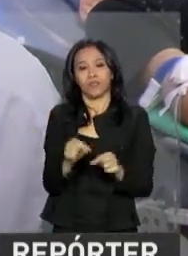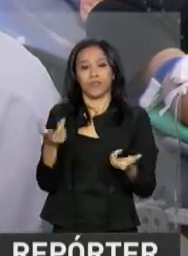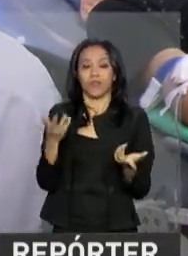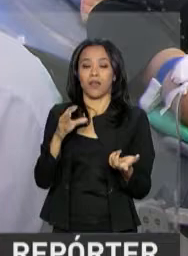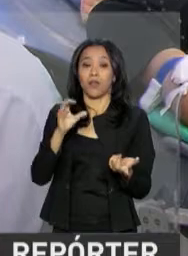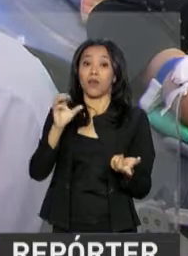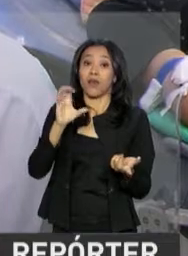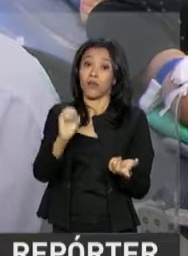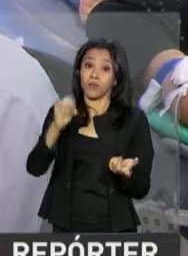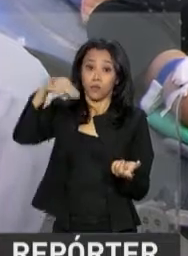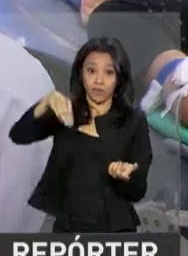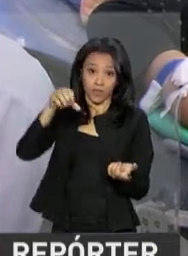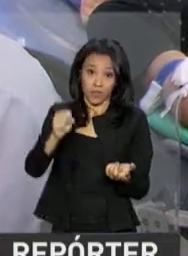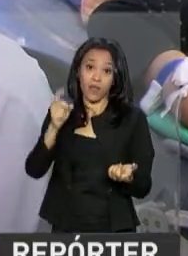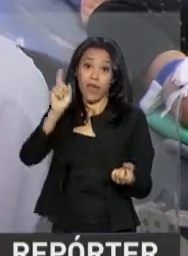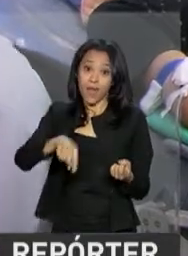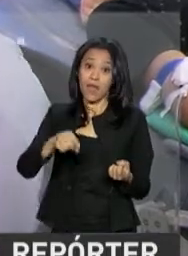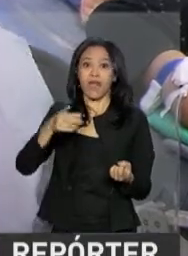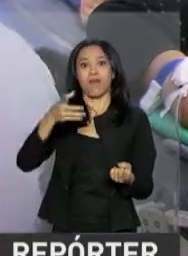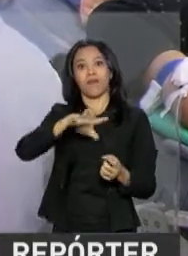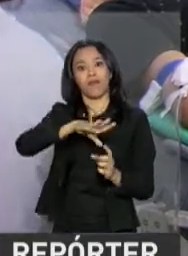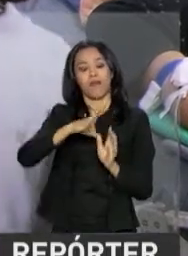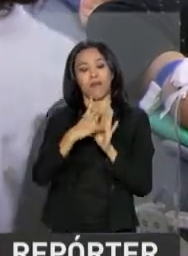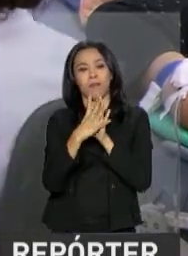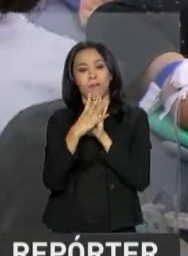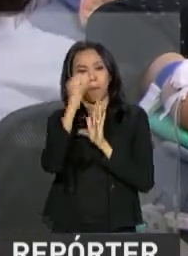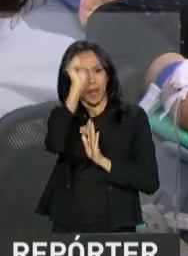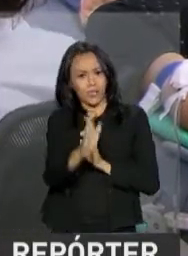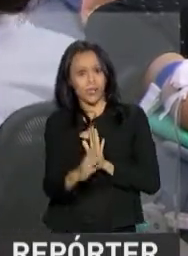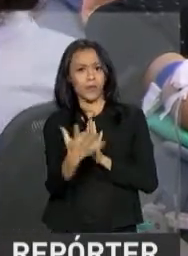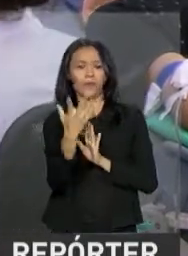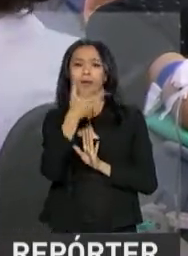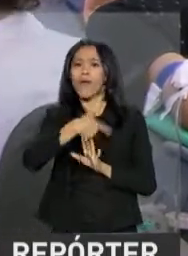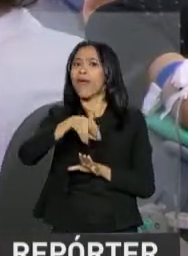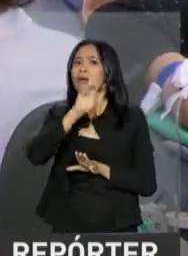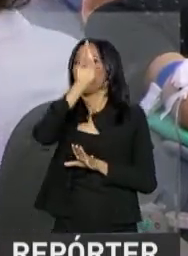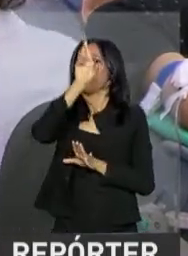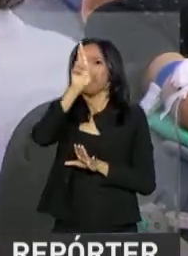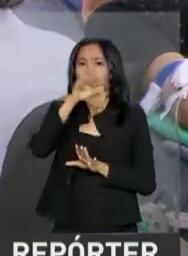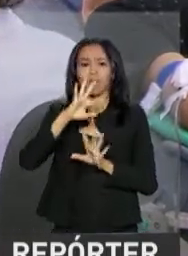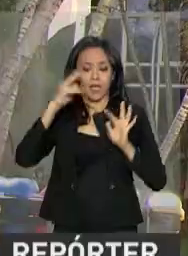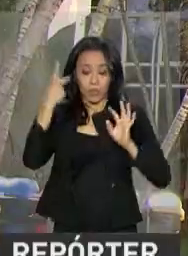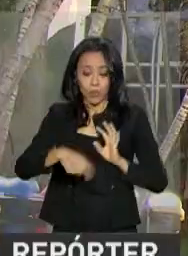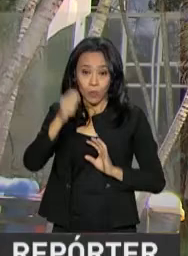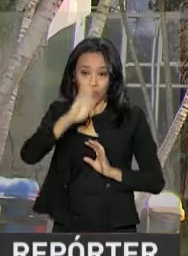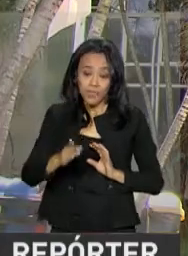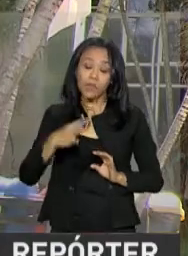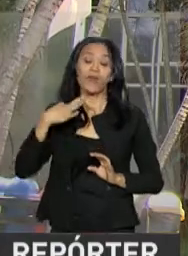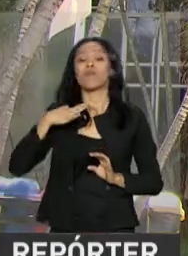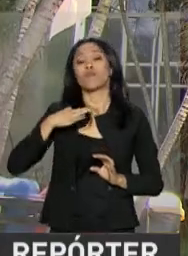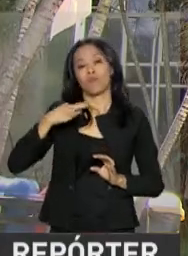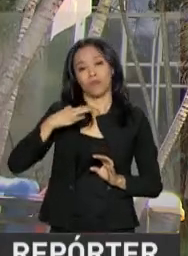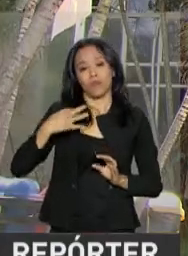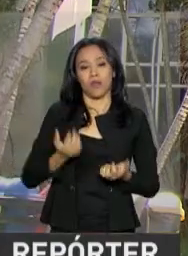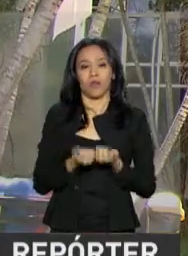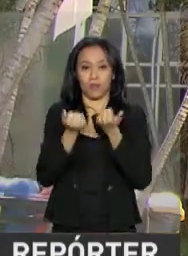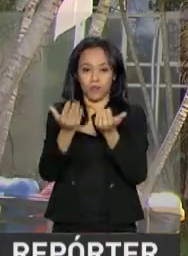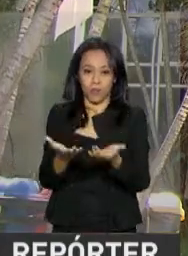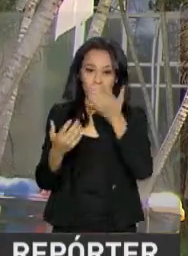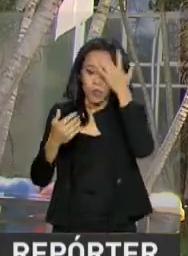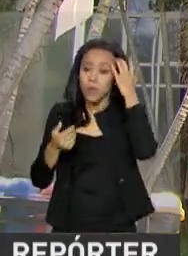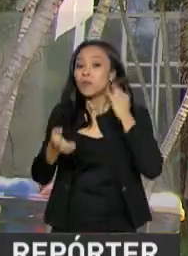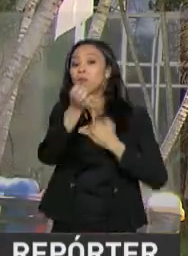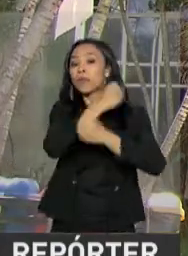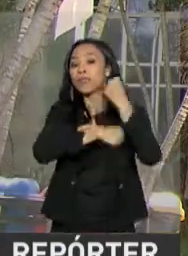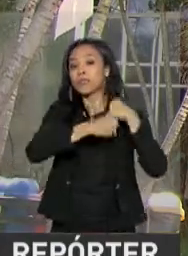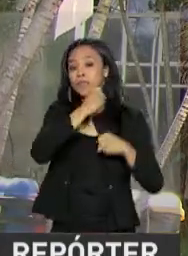américa latina caribe e áfrica no brasil toda a doação é voluntária só no ano passado mais de três milhões